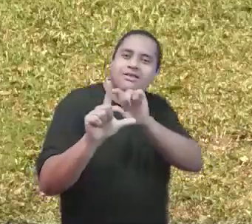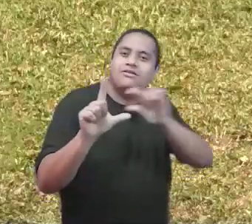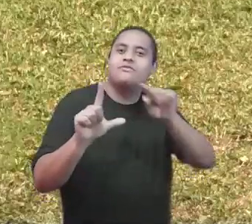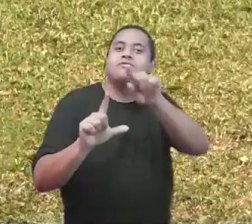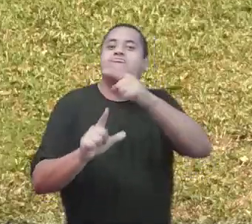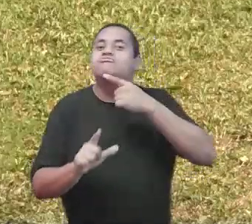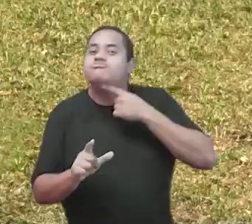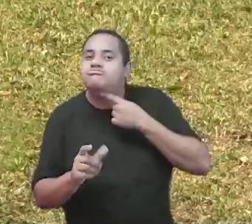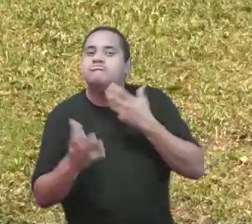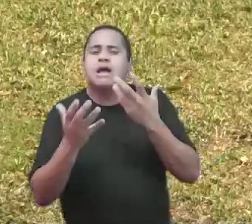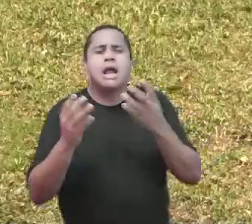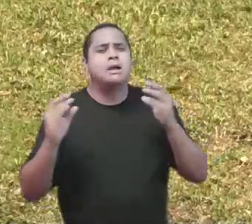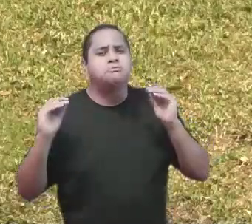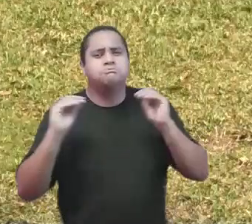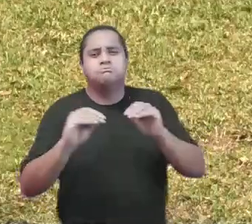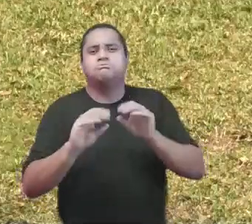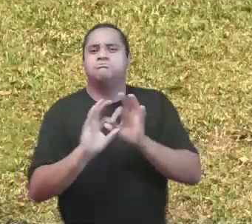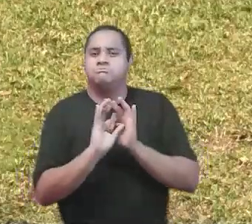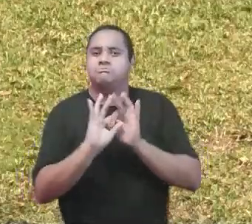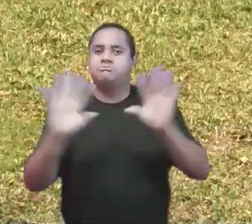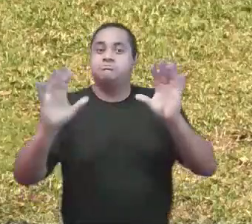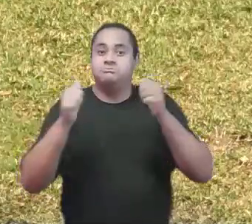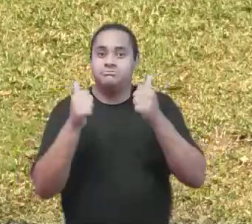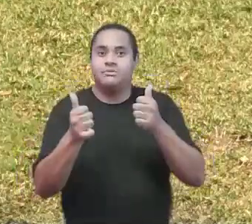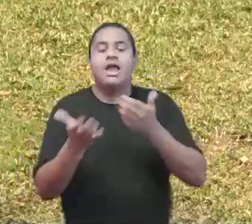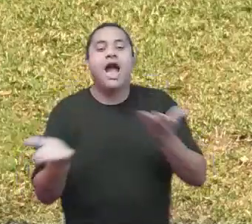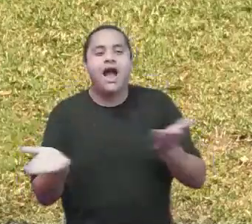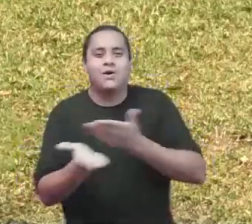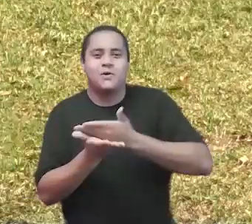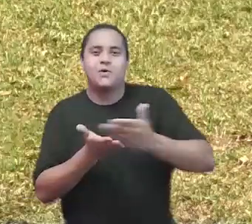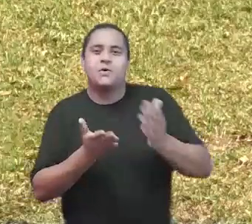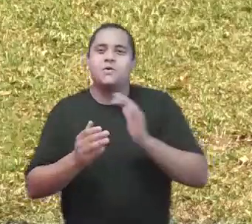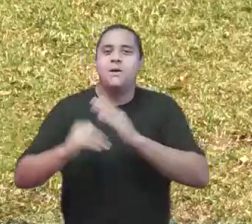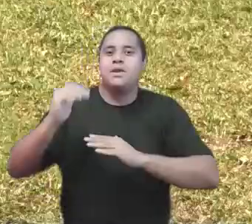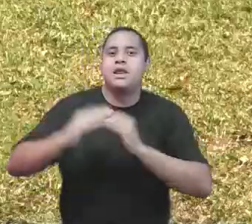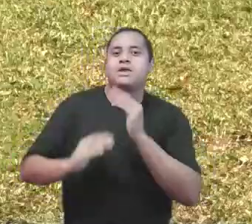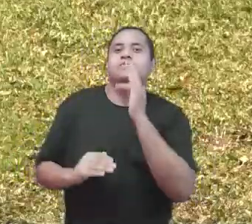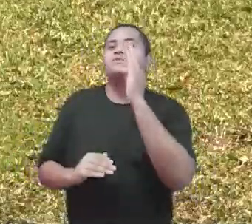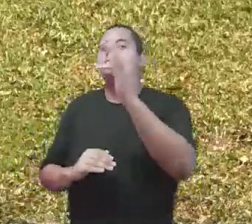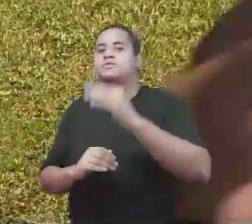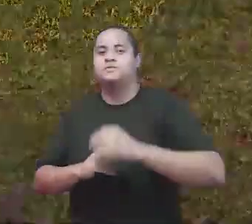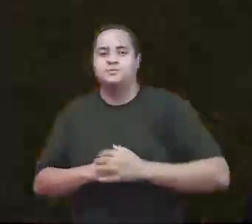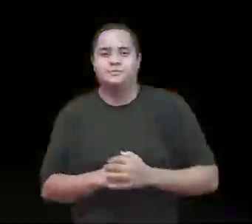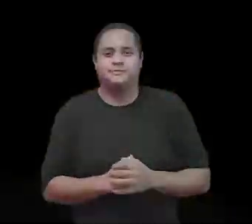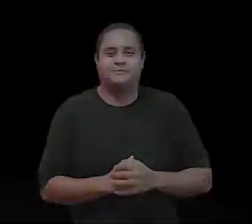sentir poder colaborar. Agora sim, Habilidades do Futuro.